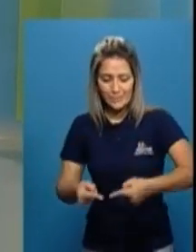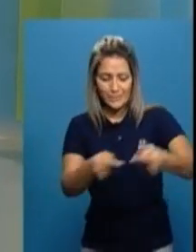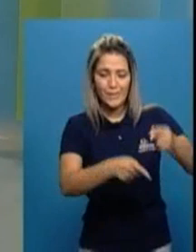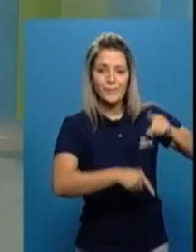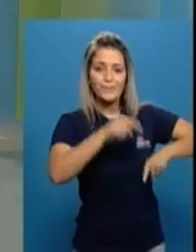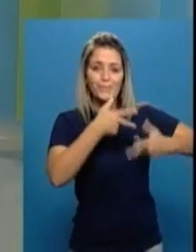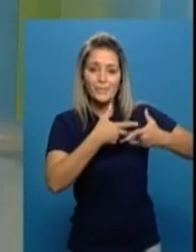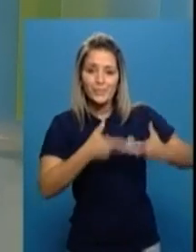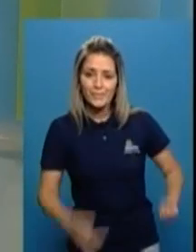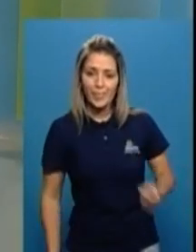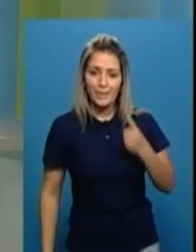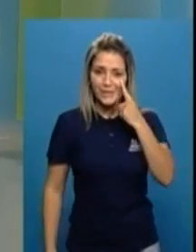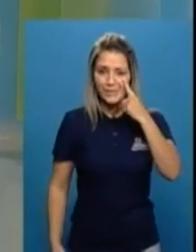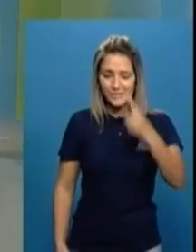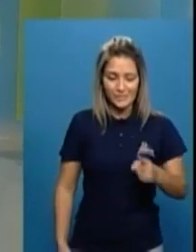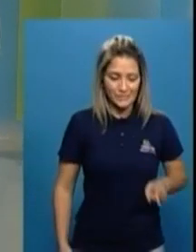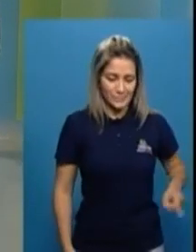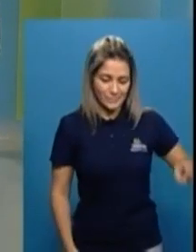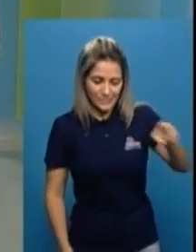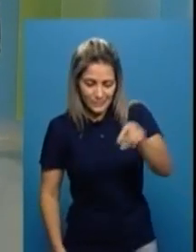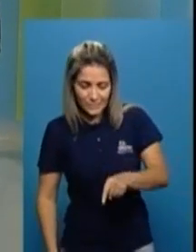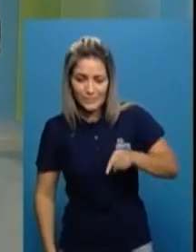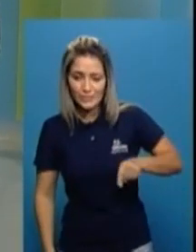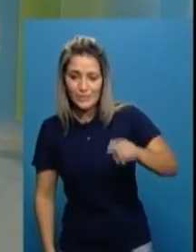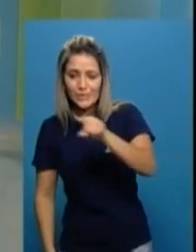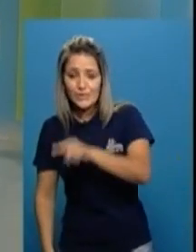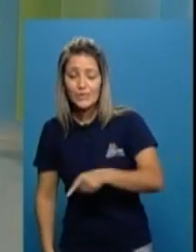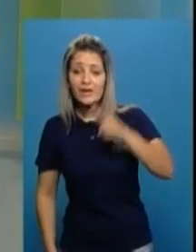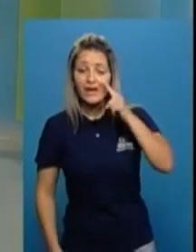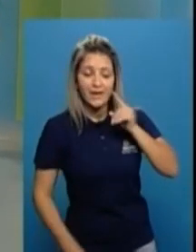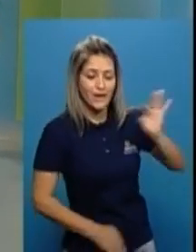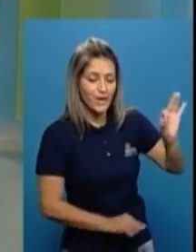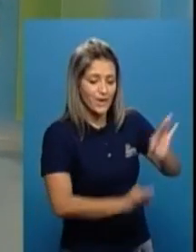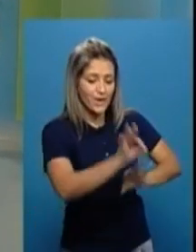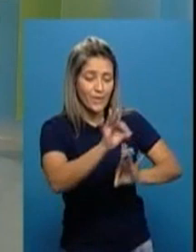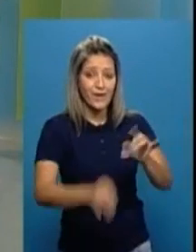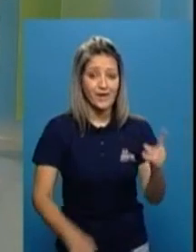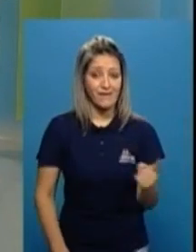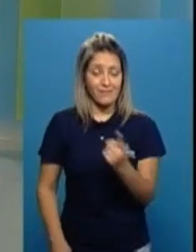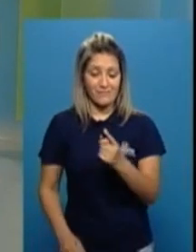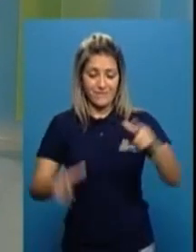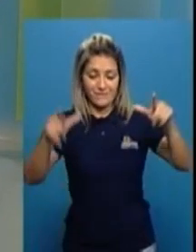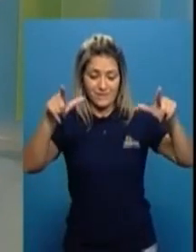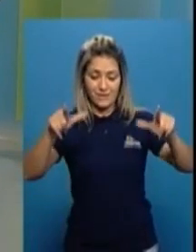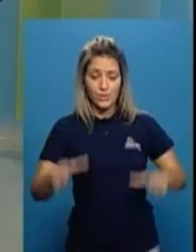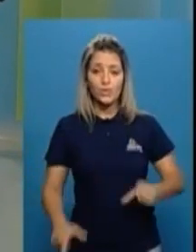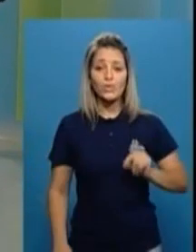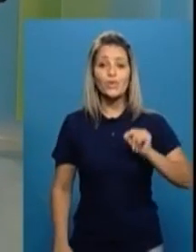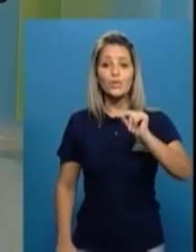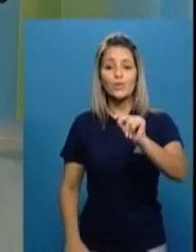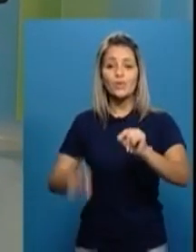produto. A célula de manufatura, ela consiste em arranjar em um só local, conhecido